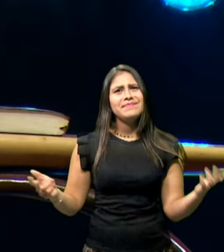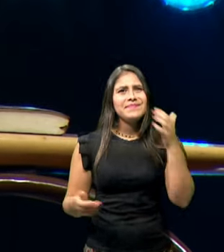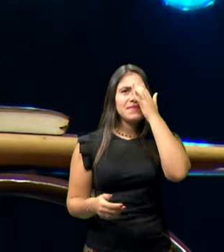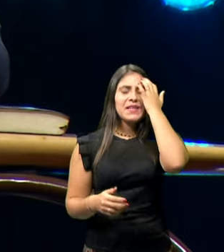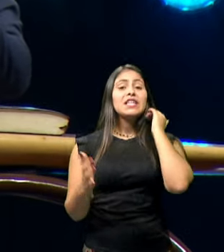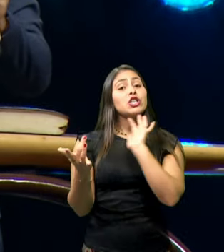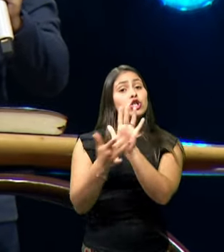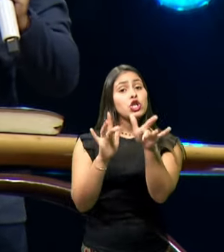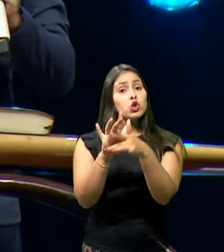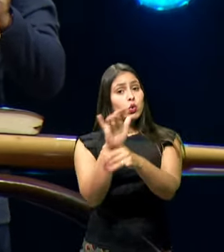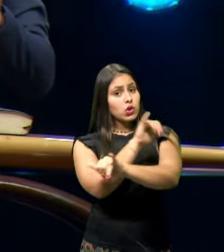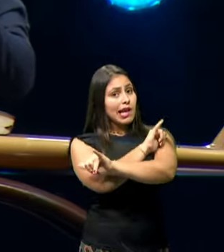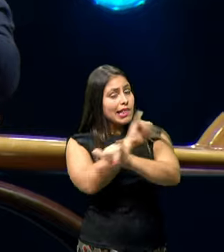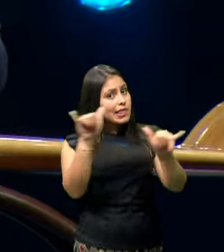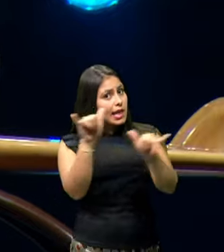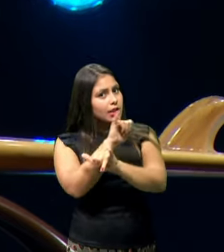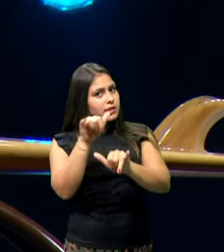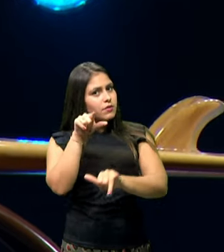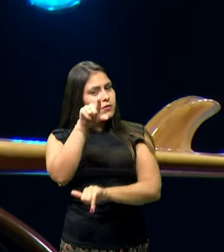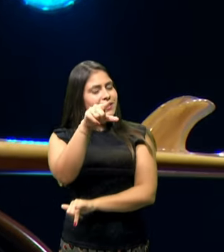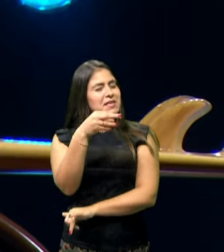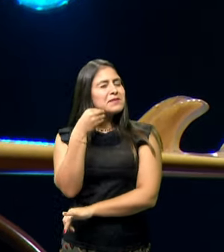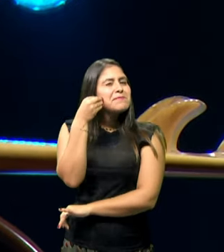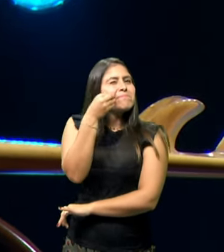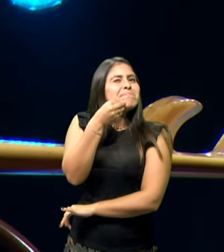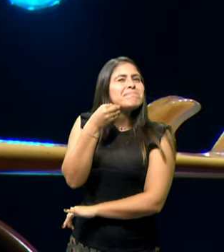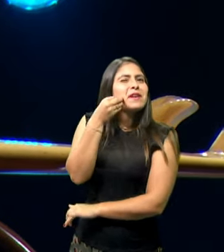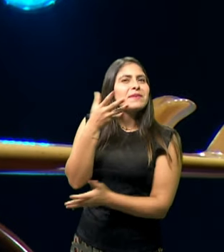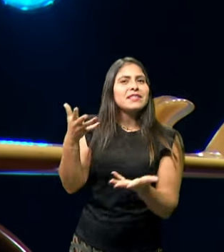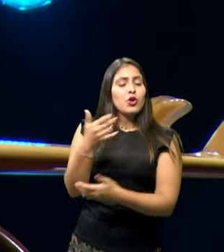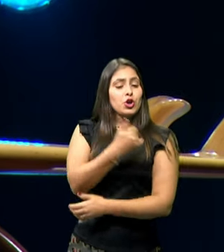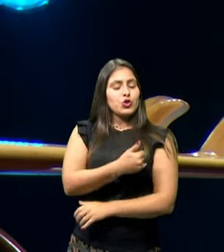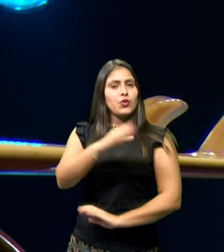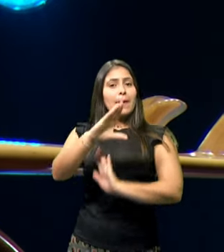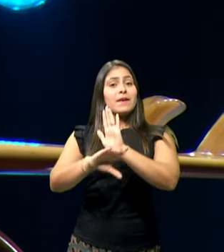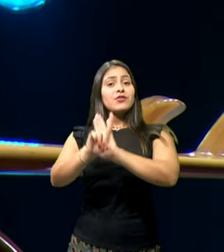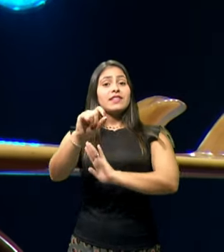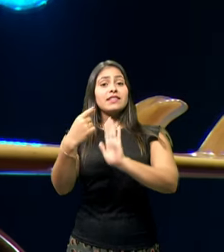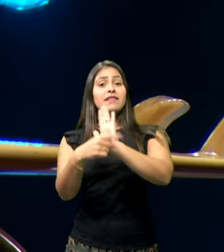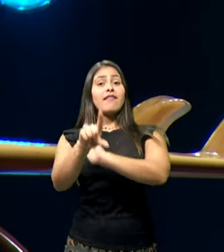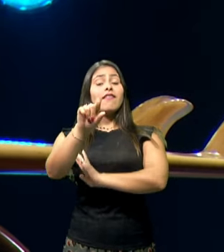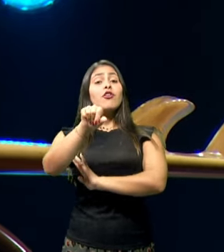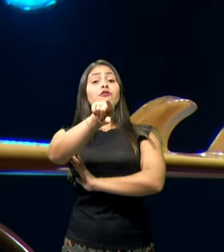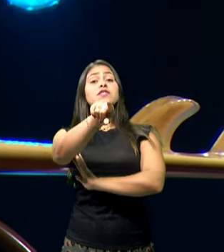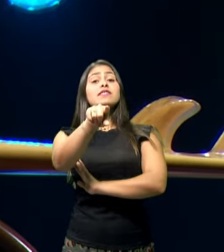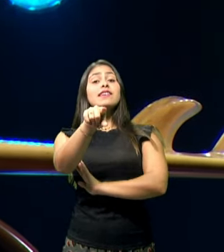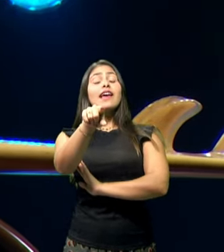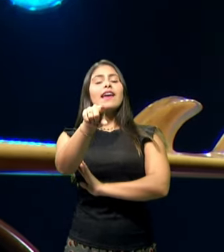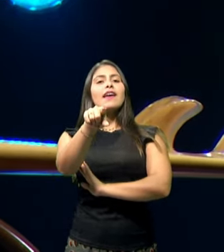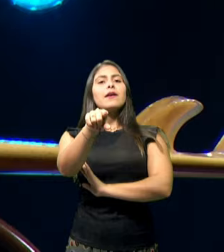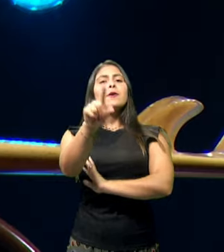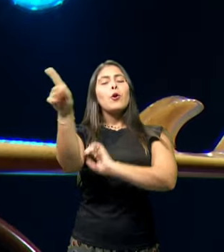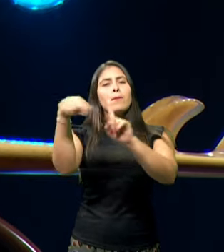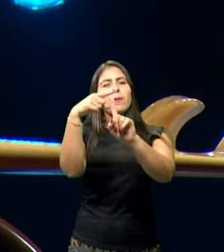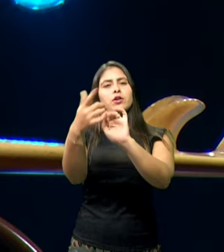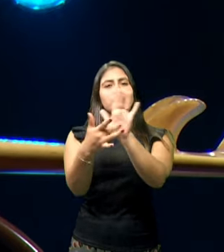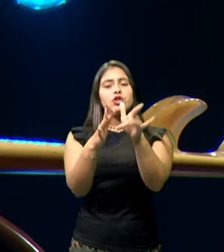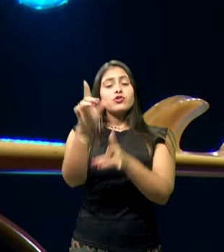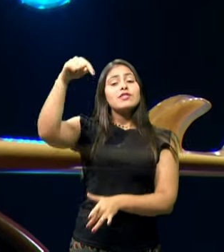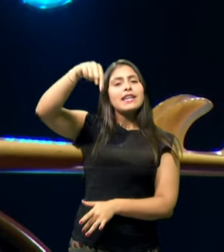Jesus faz uma declaração que você pode experimentar hoje, em João 10:10, eu vim para que tenham vida e a tenham em abundância.